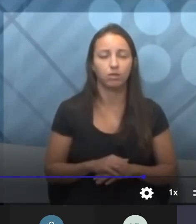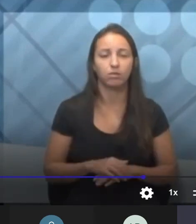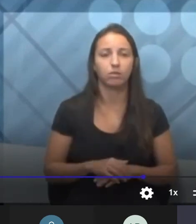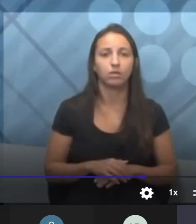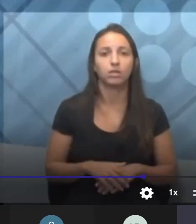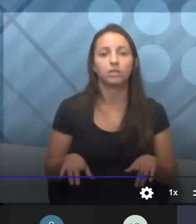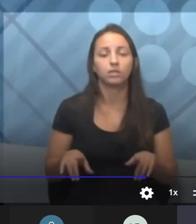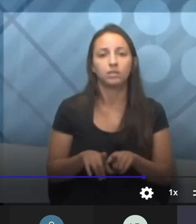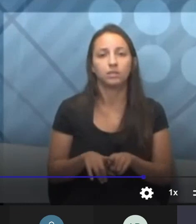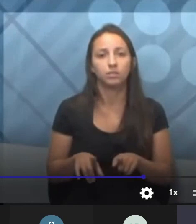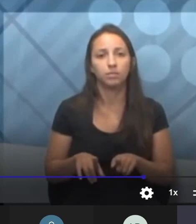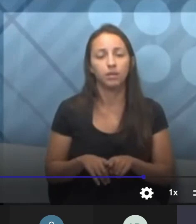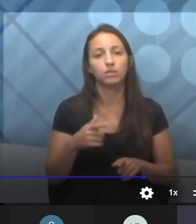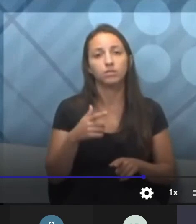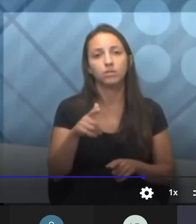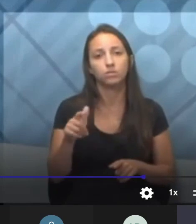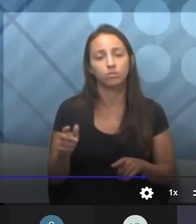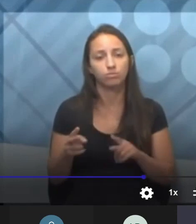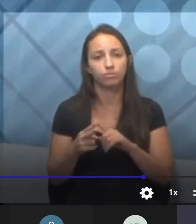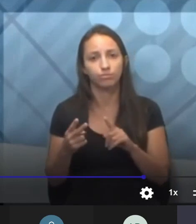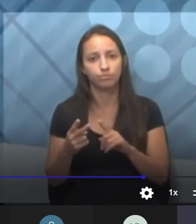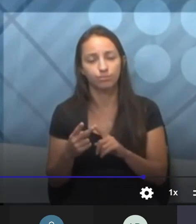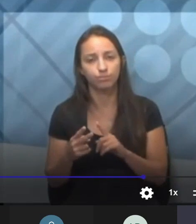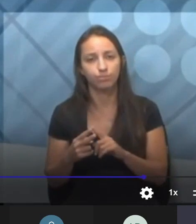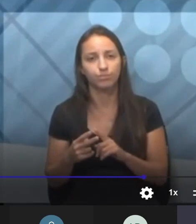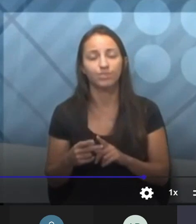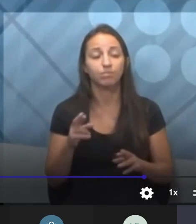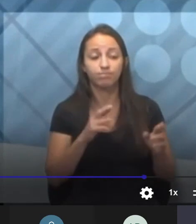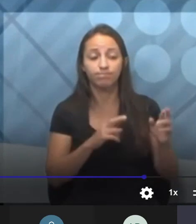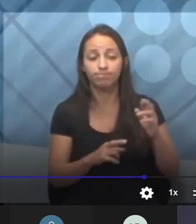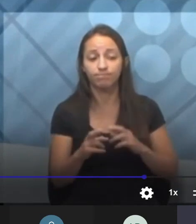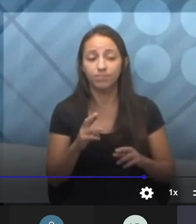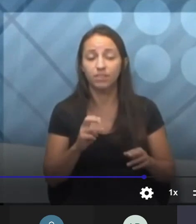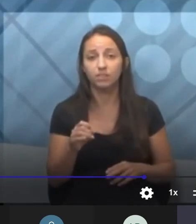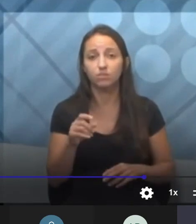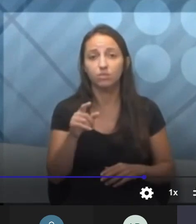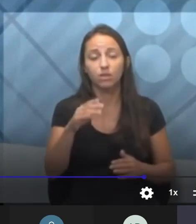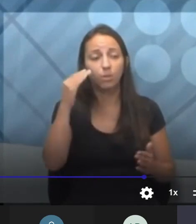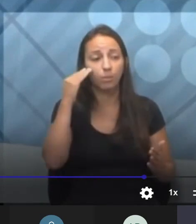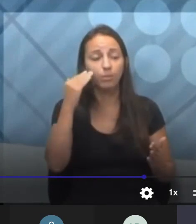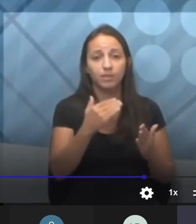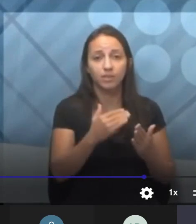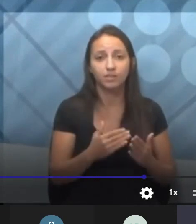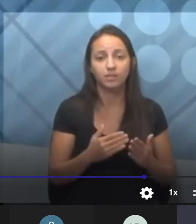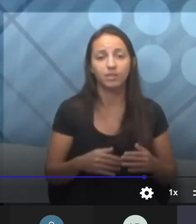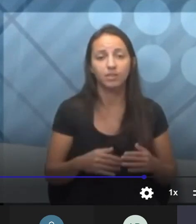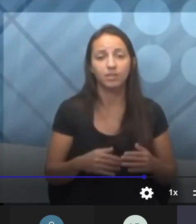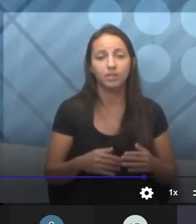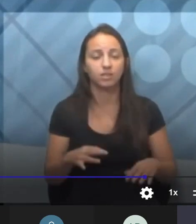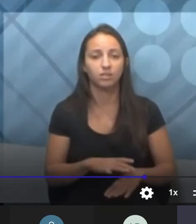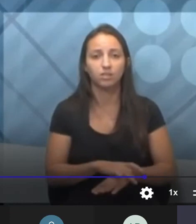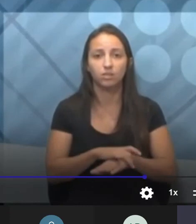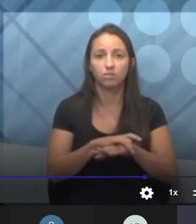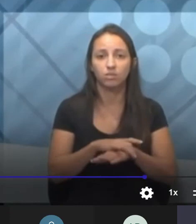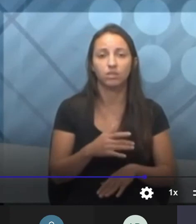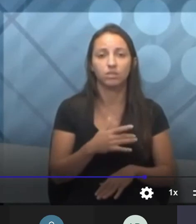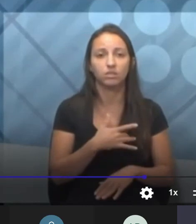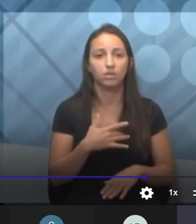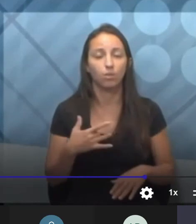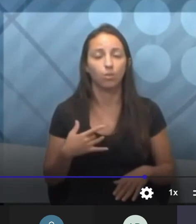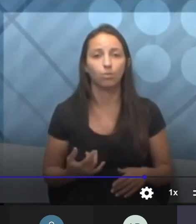ocupando. Também esses outros dois órgãos, eles vão observar se você está atendendo às exigências de segurança